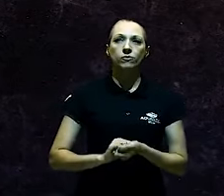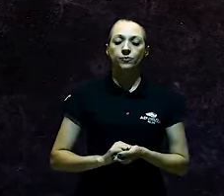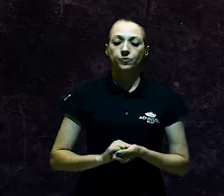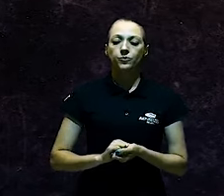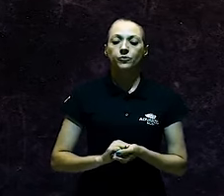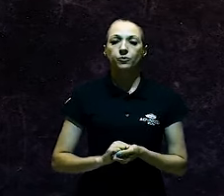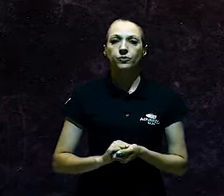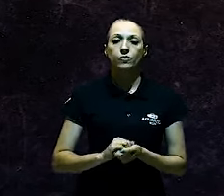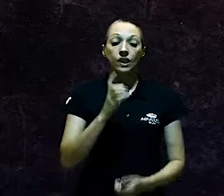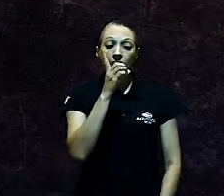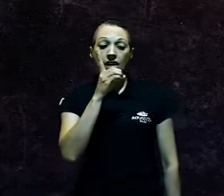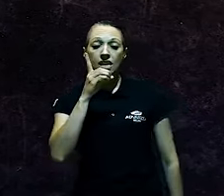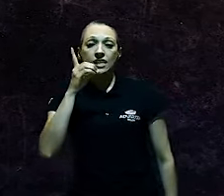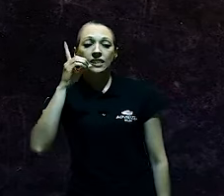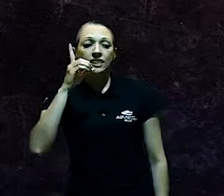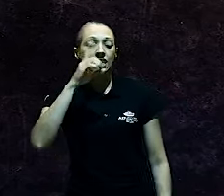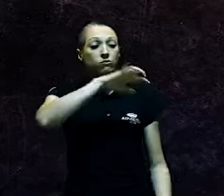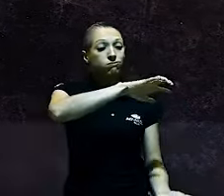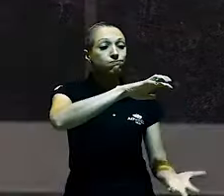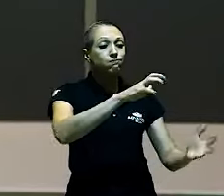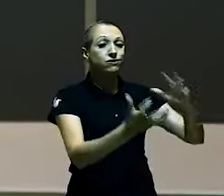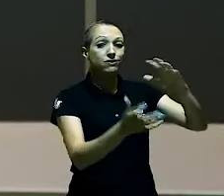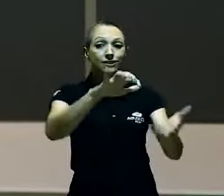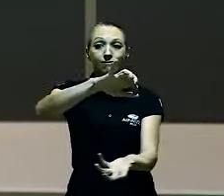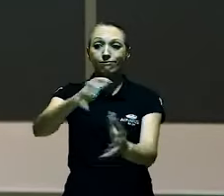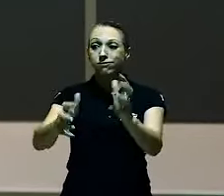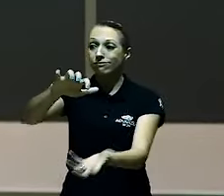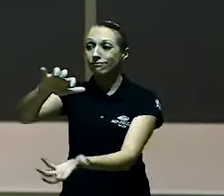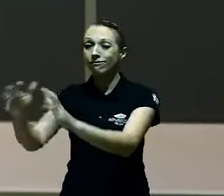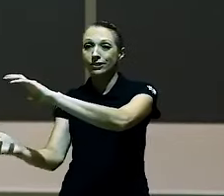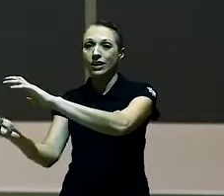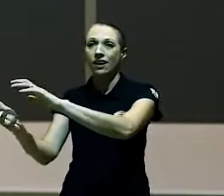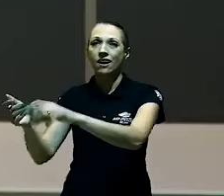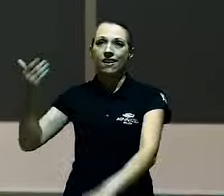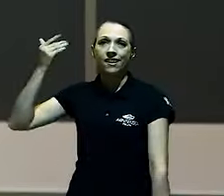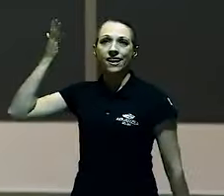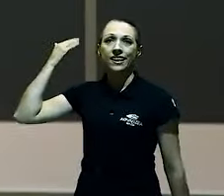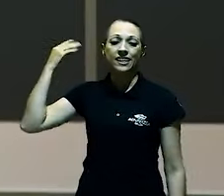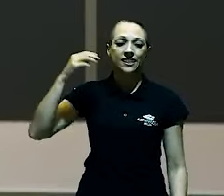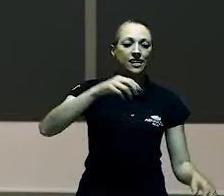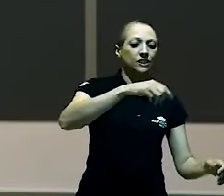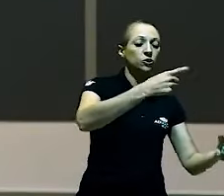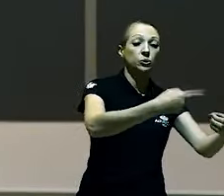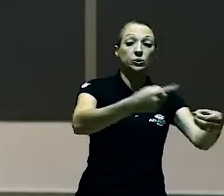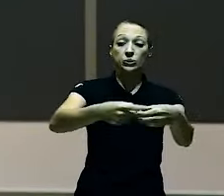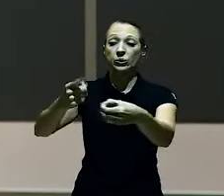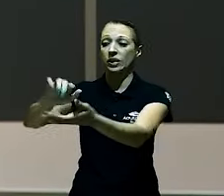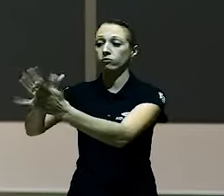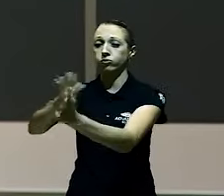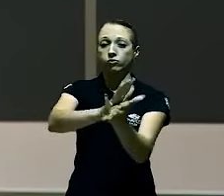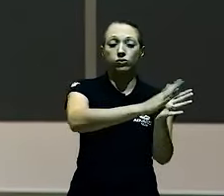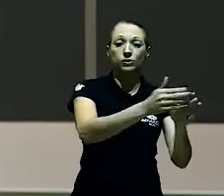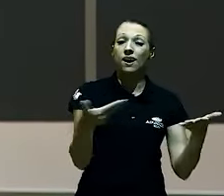restaurou as fronteiras de Israel. Deus ampliou territórios que Israel havia perdido, foram devolvidos por causa da palavra do